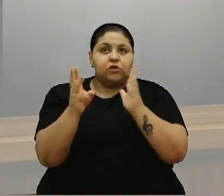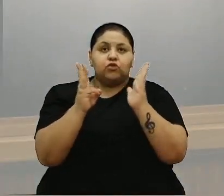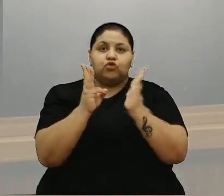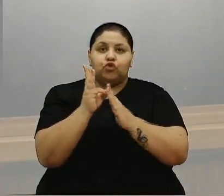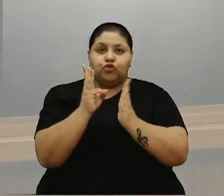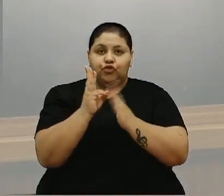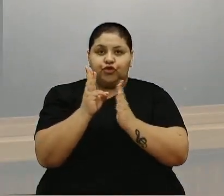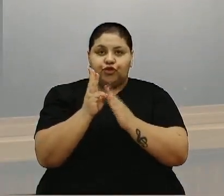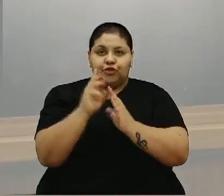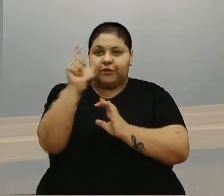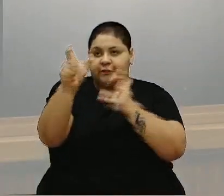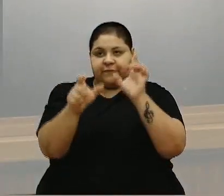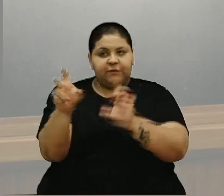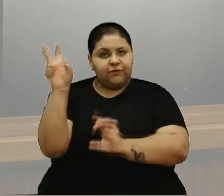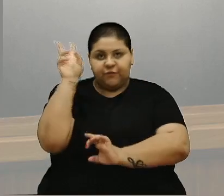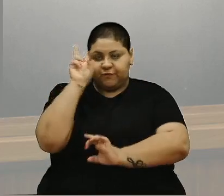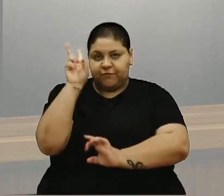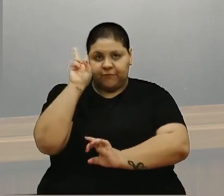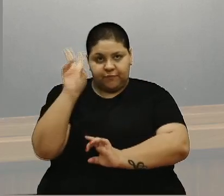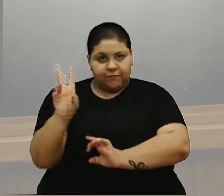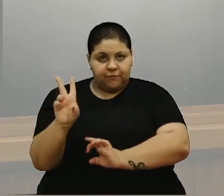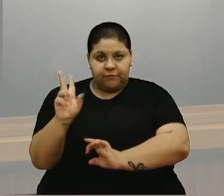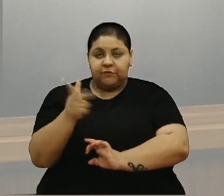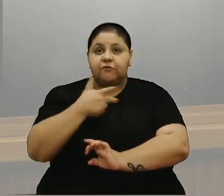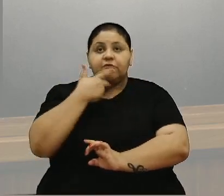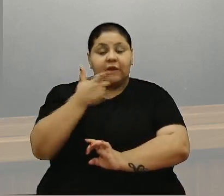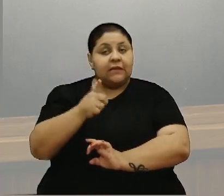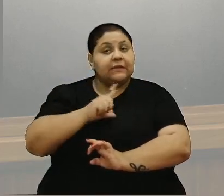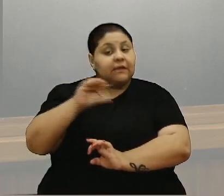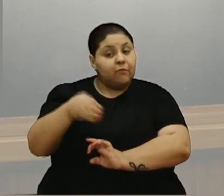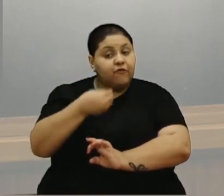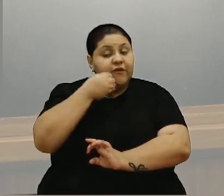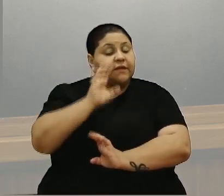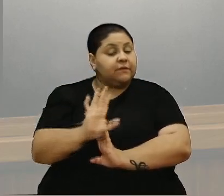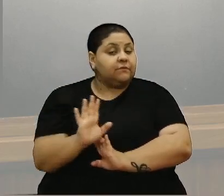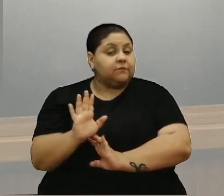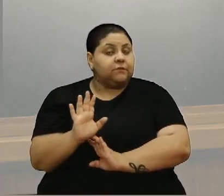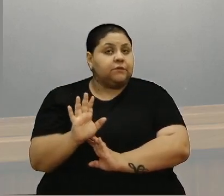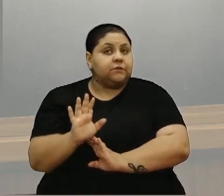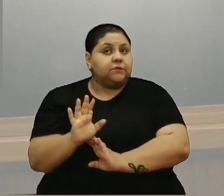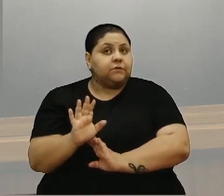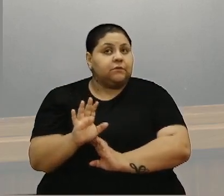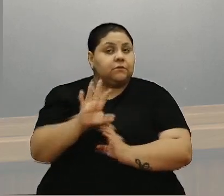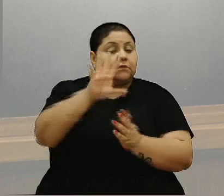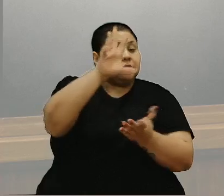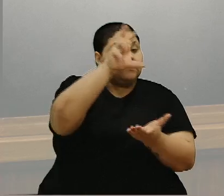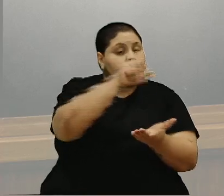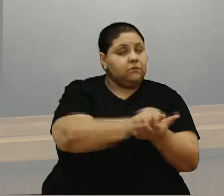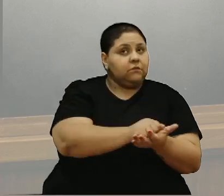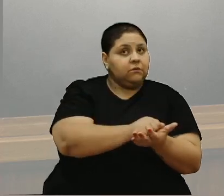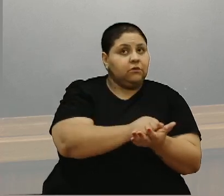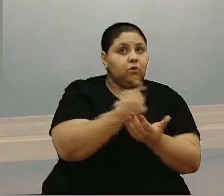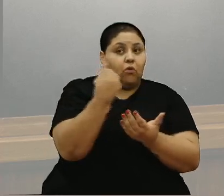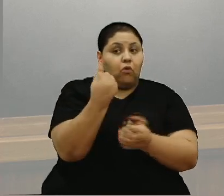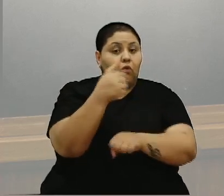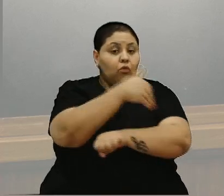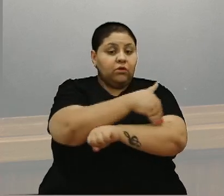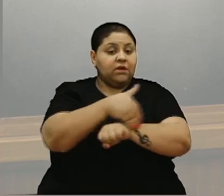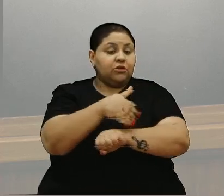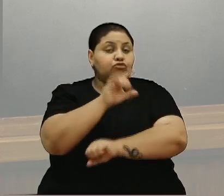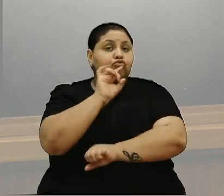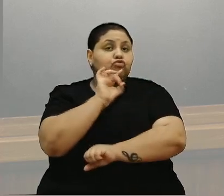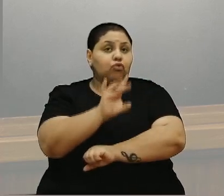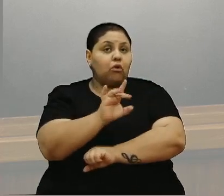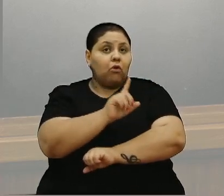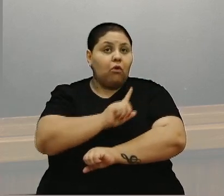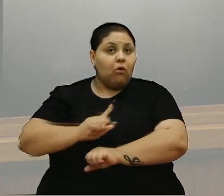ninguém lembra, então quando eu falo, eu tenho que aproveitar. Eles cadastraram um endereço só, o